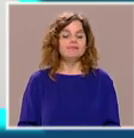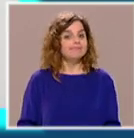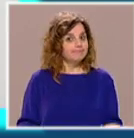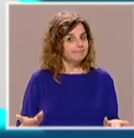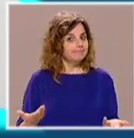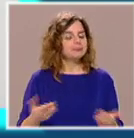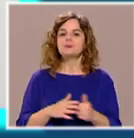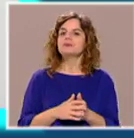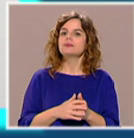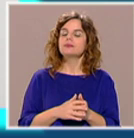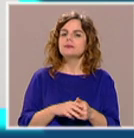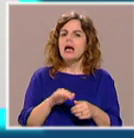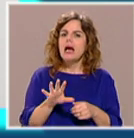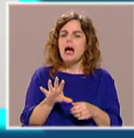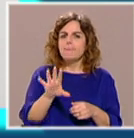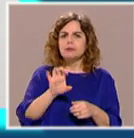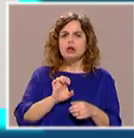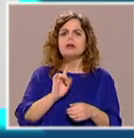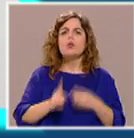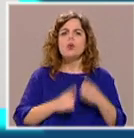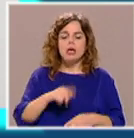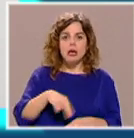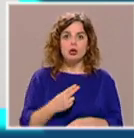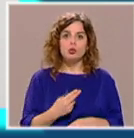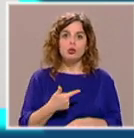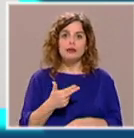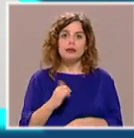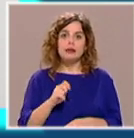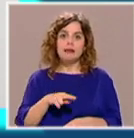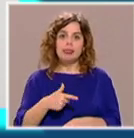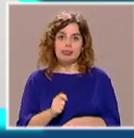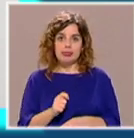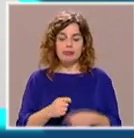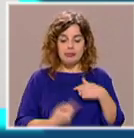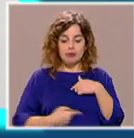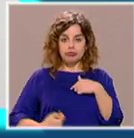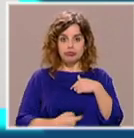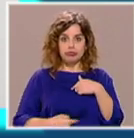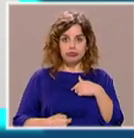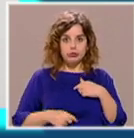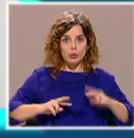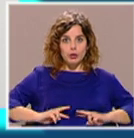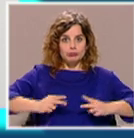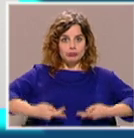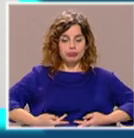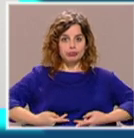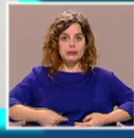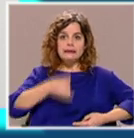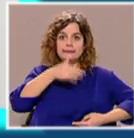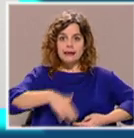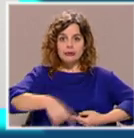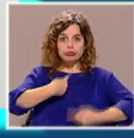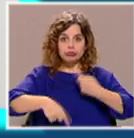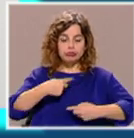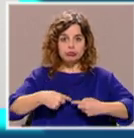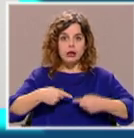Assim, a absorção consiste na passagem dos nutrientes do tubo digestivo para a corrente sanguínea, para serem distribuídos para